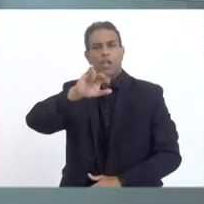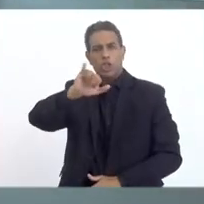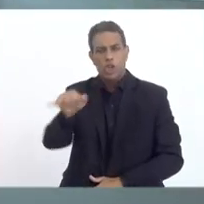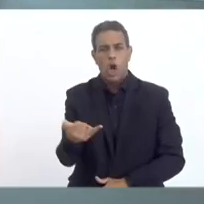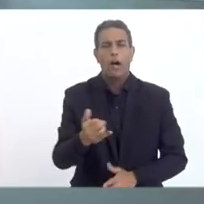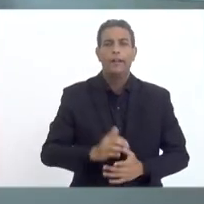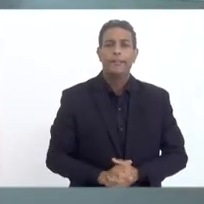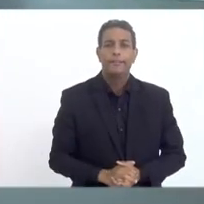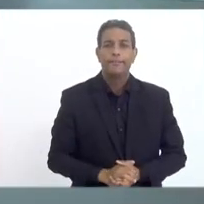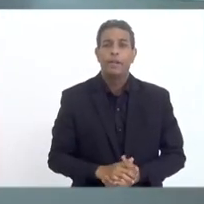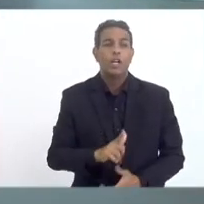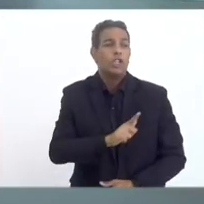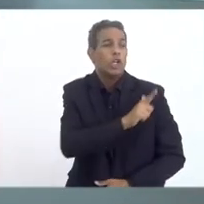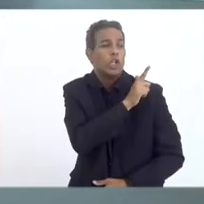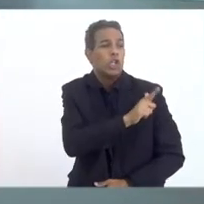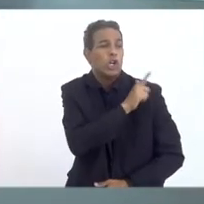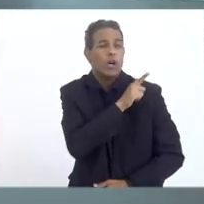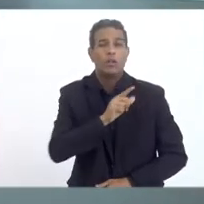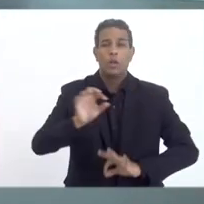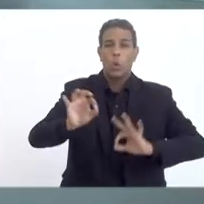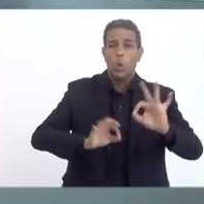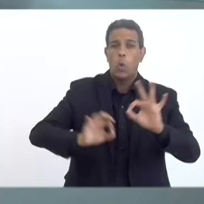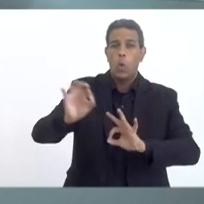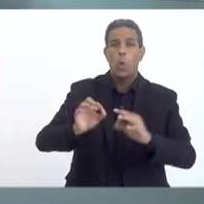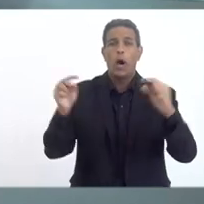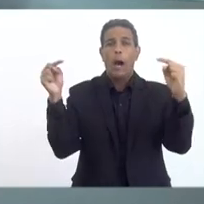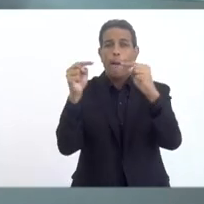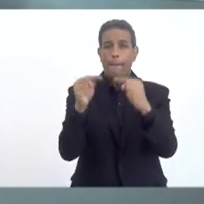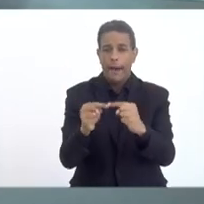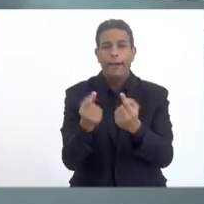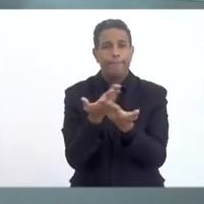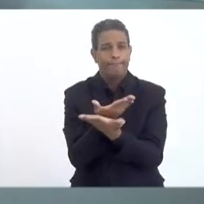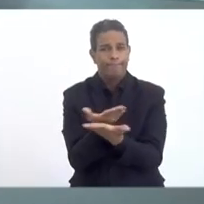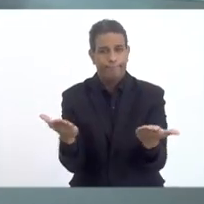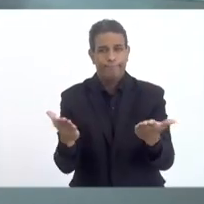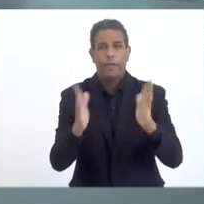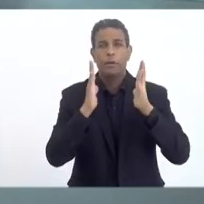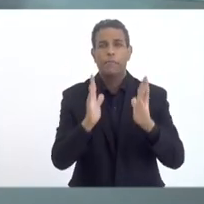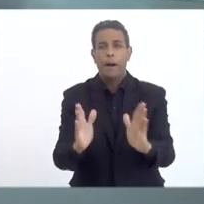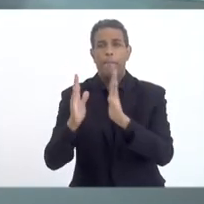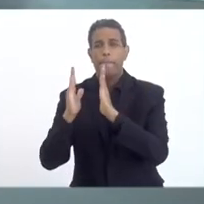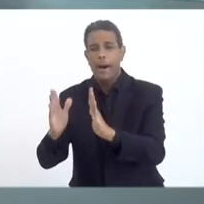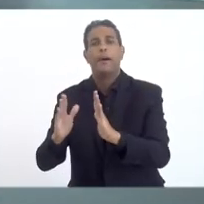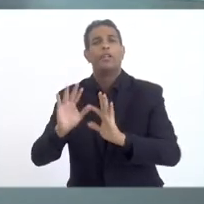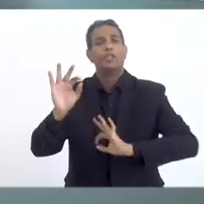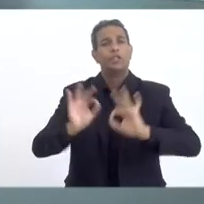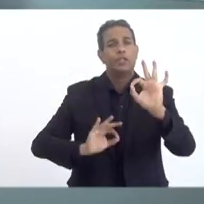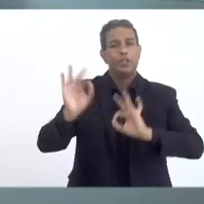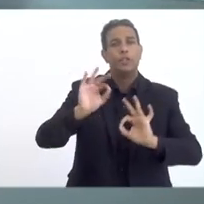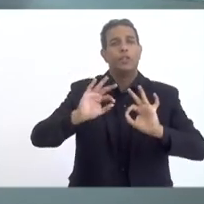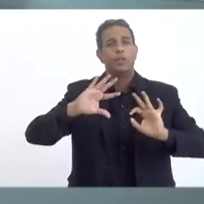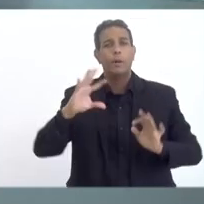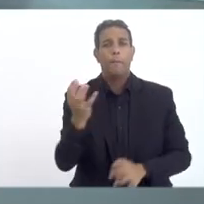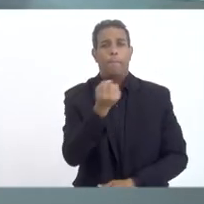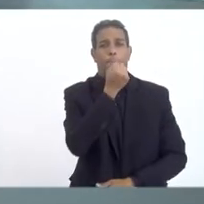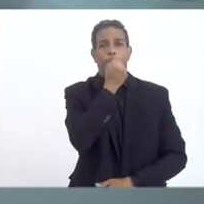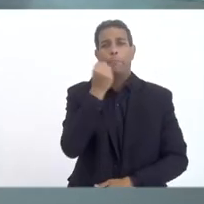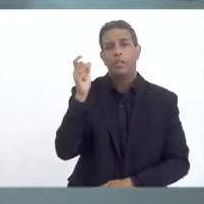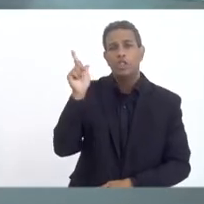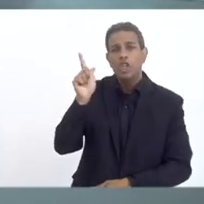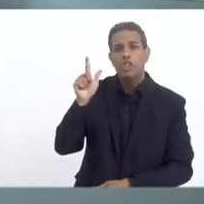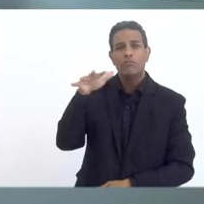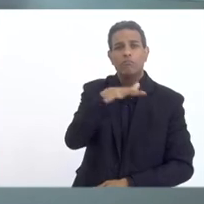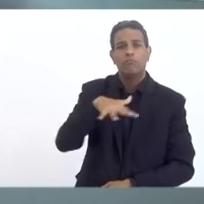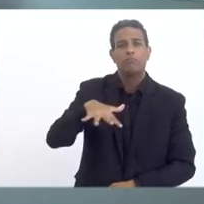setoriais, a gestão governamental de suas atividades de meio, planejamento, logística, patrimônio imobiliário, gestão de